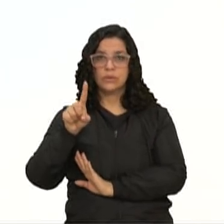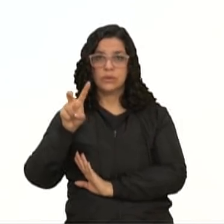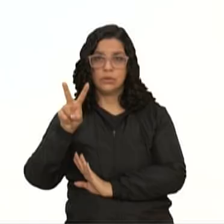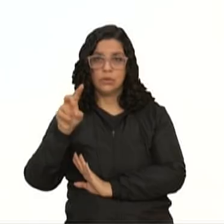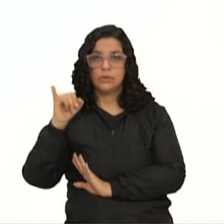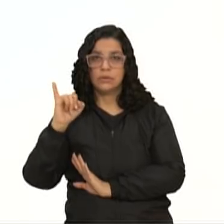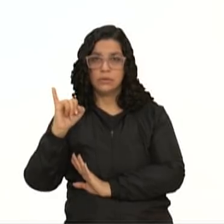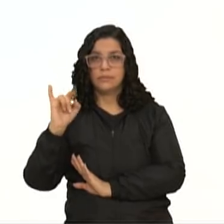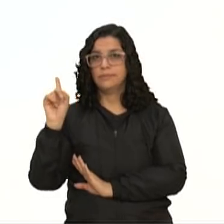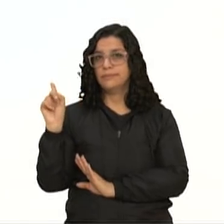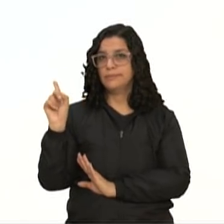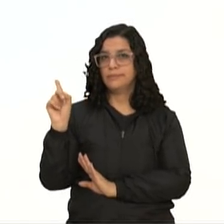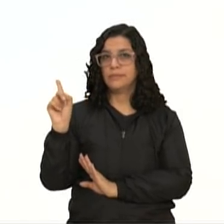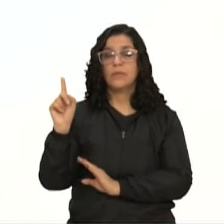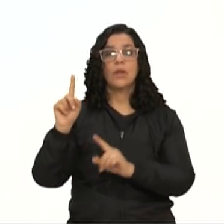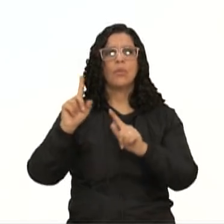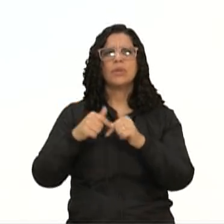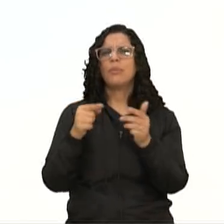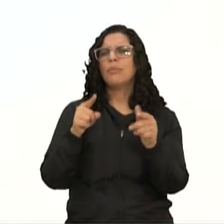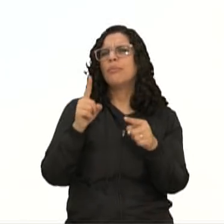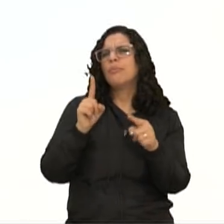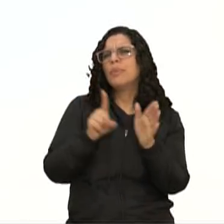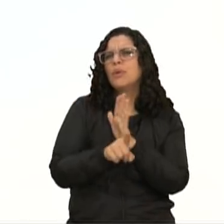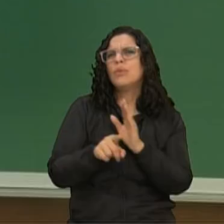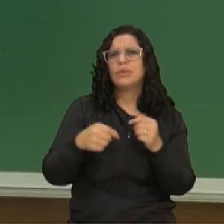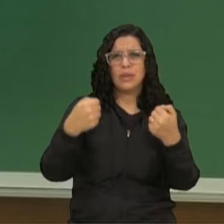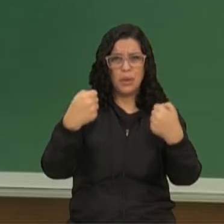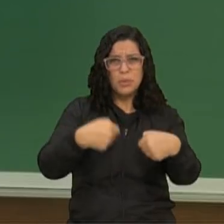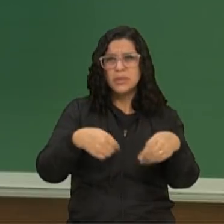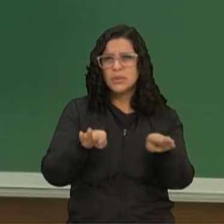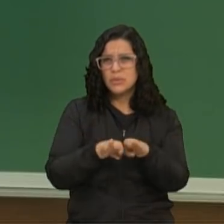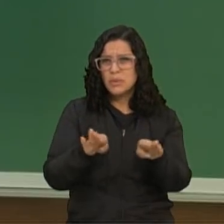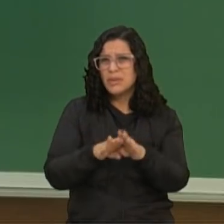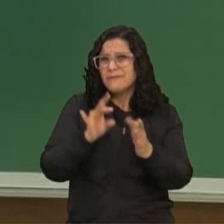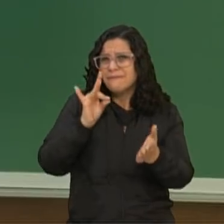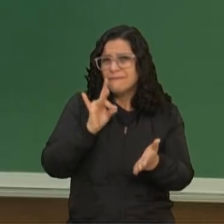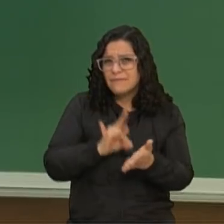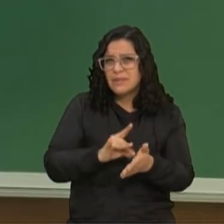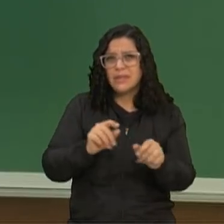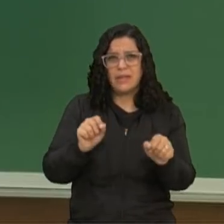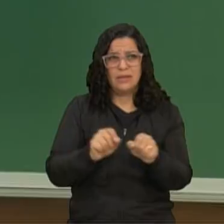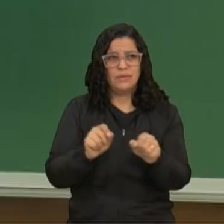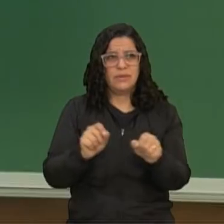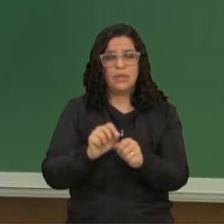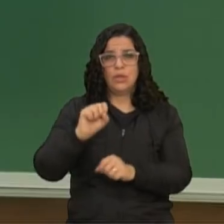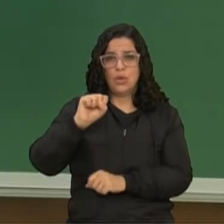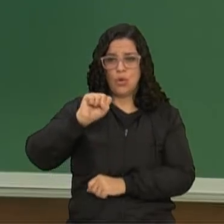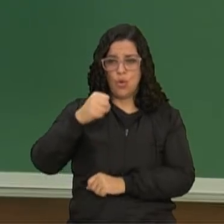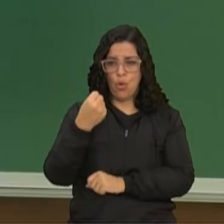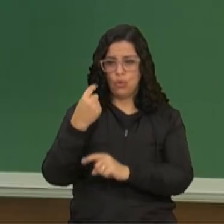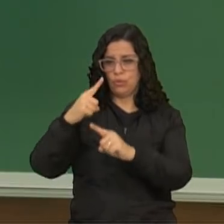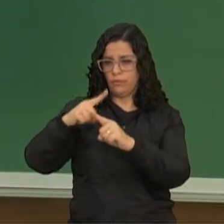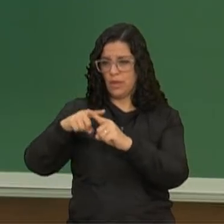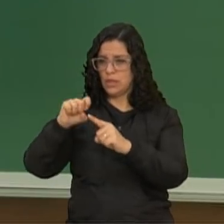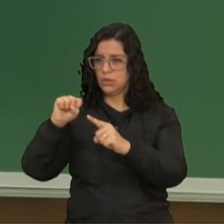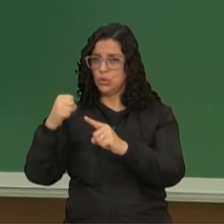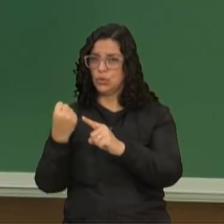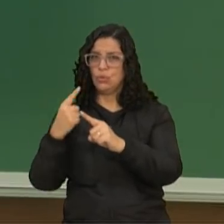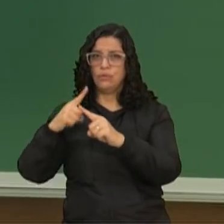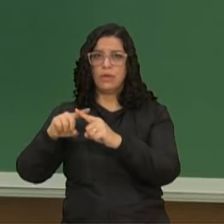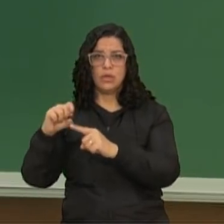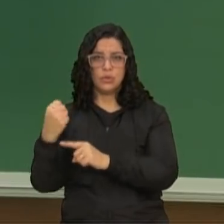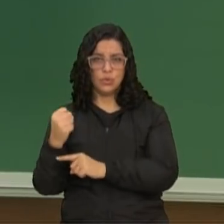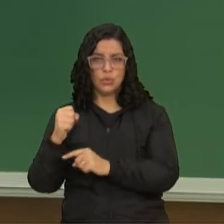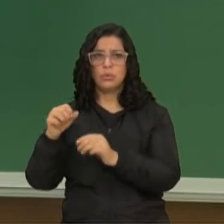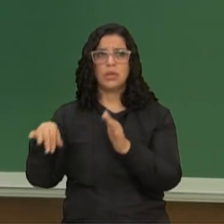vai ficar na frente. Então alguém pergunta, mas professor, eu preciso mesmo fazer 8 vezes 8 vezes 8 para dar o